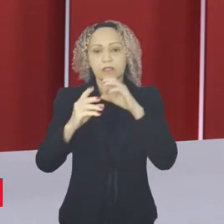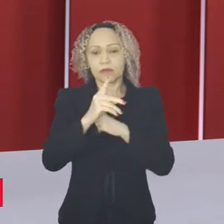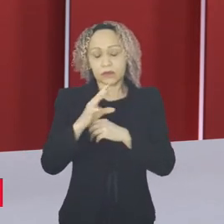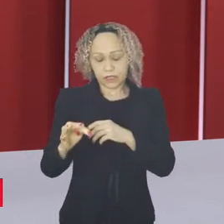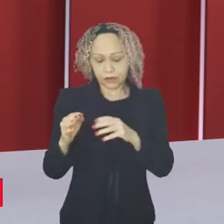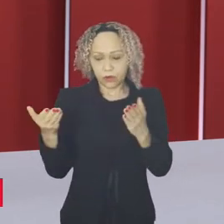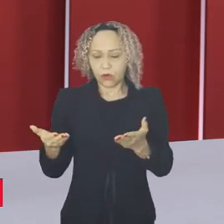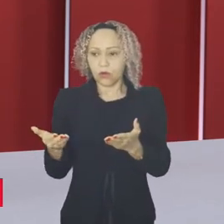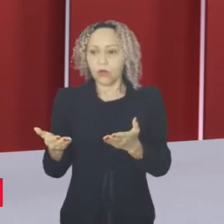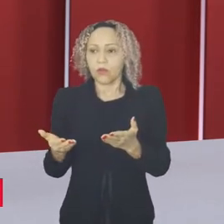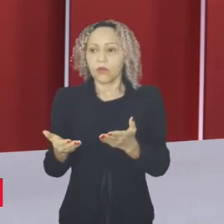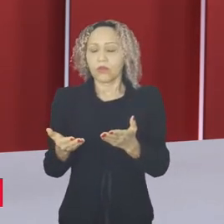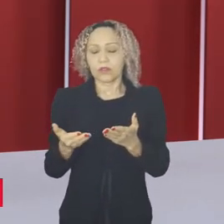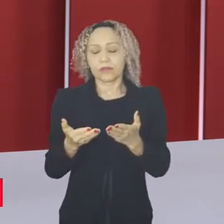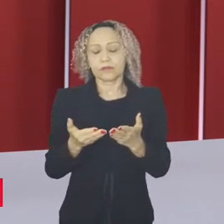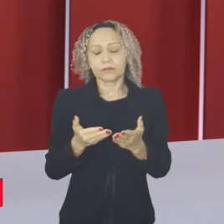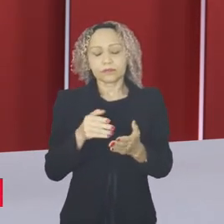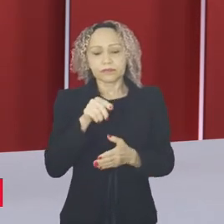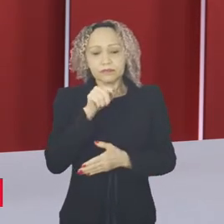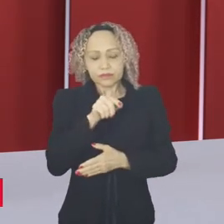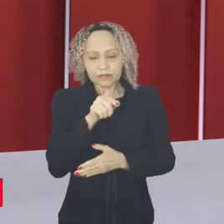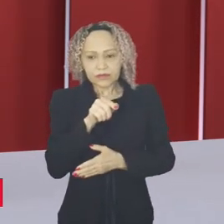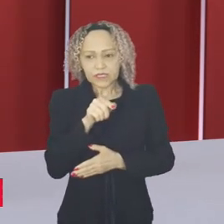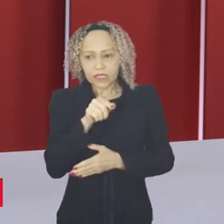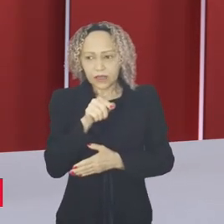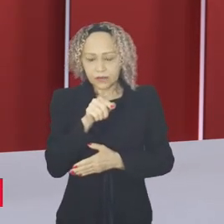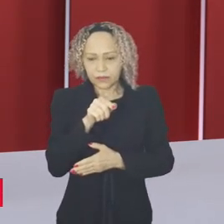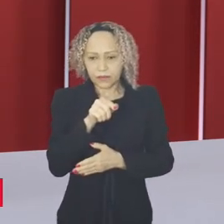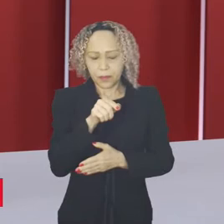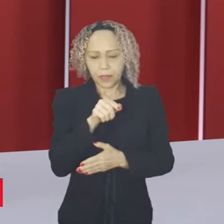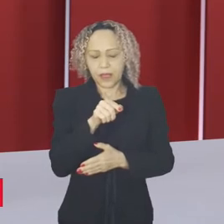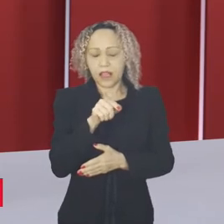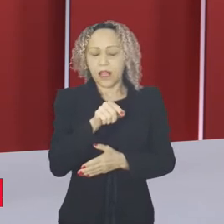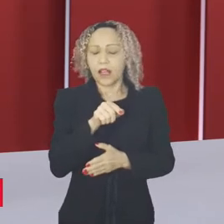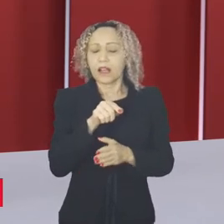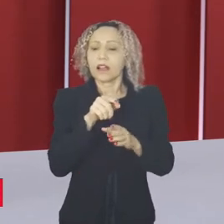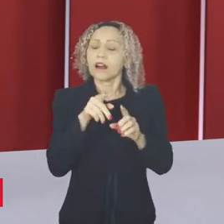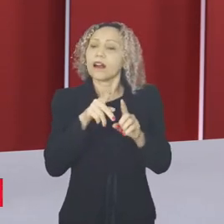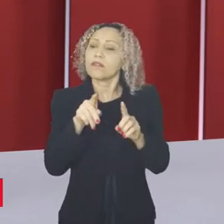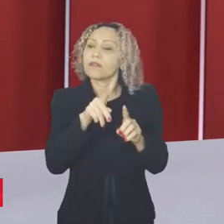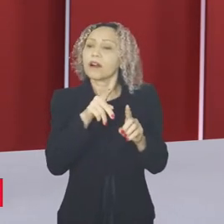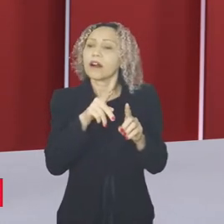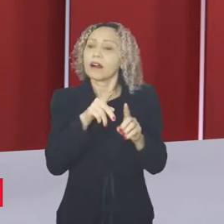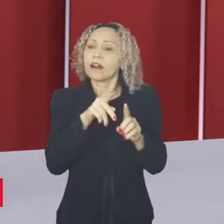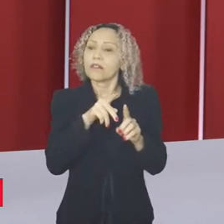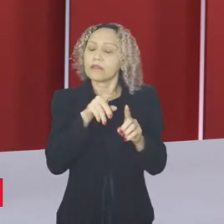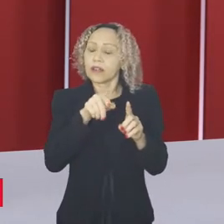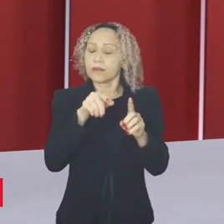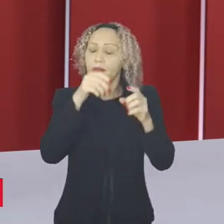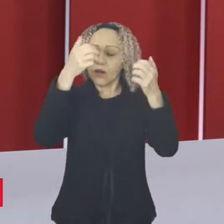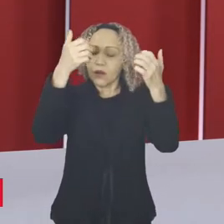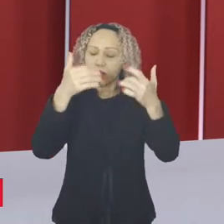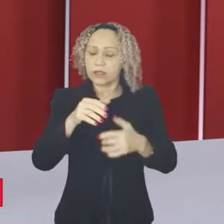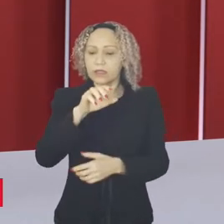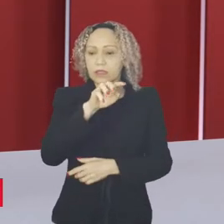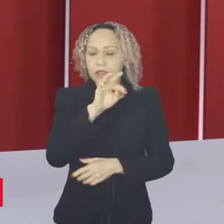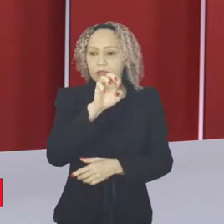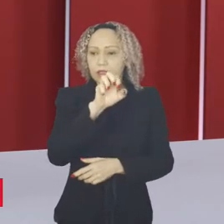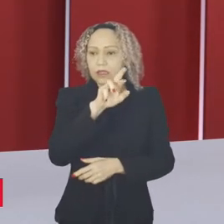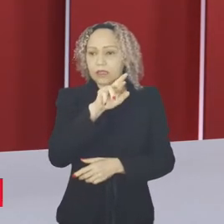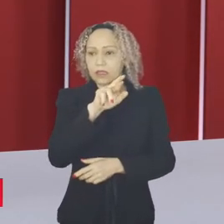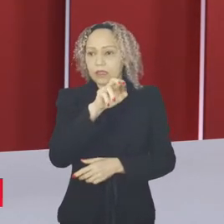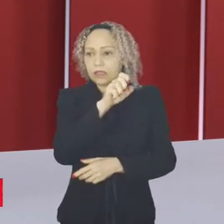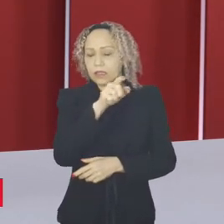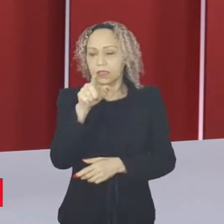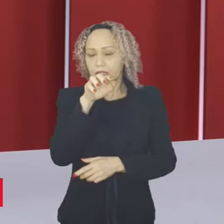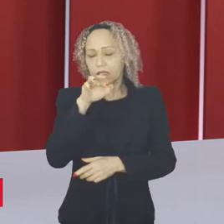Banco Nacional de Desenvolvimento Econômico e Social, Tereza Campelo, vai repercutir os temas debatidos no seminário do